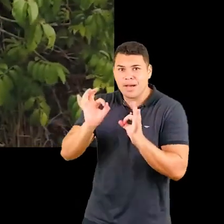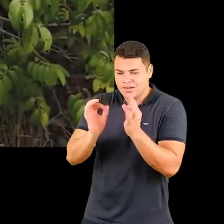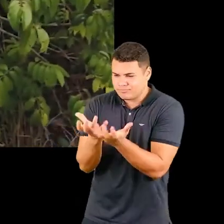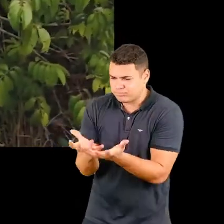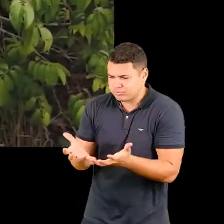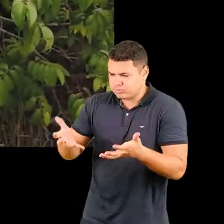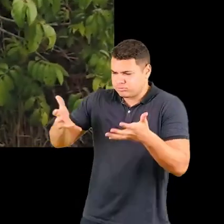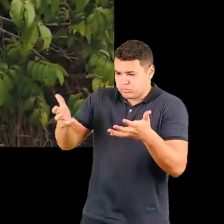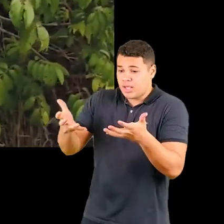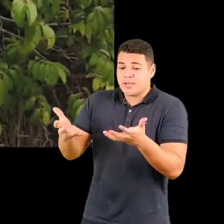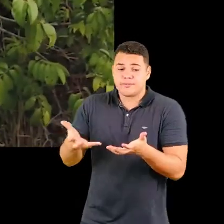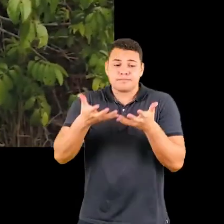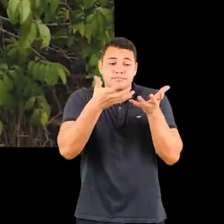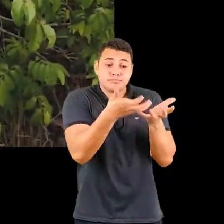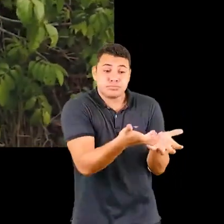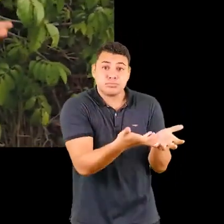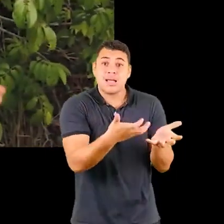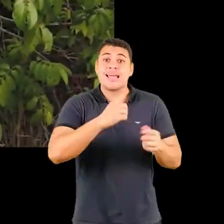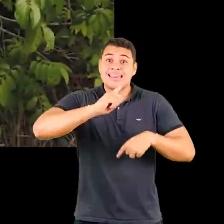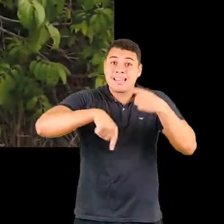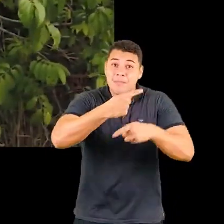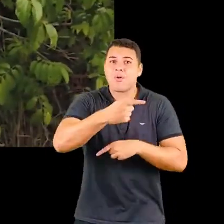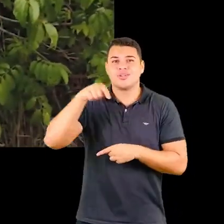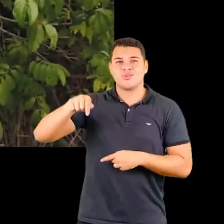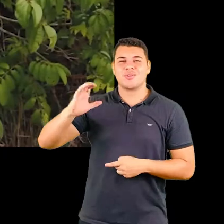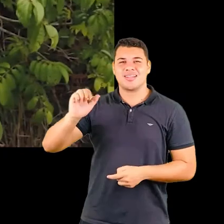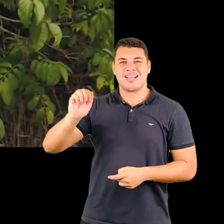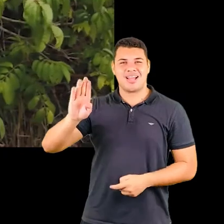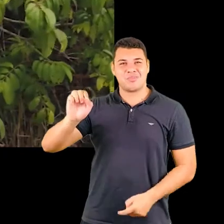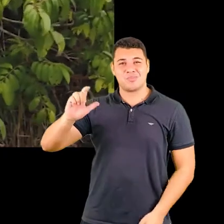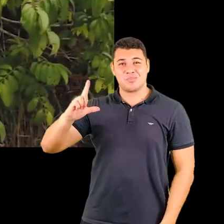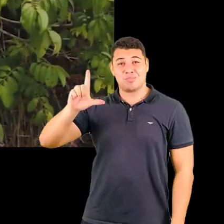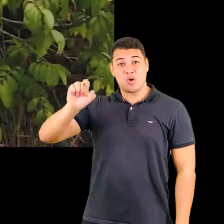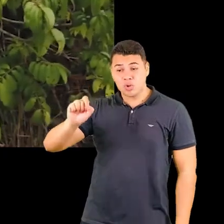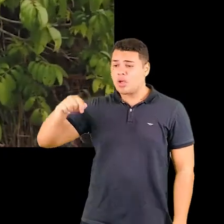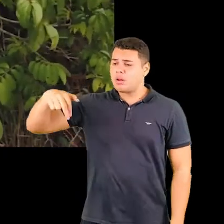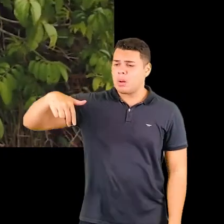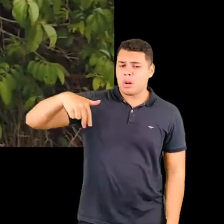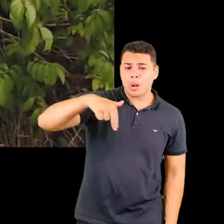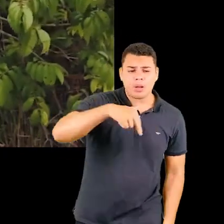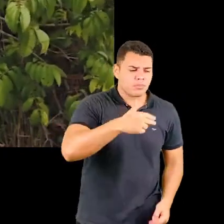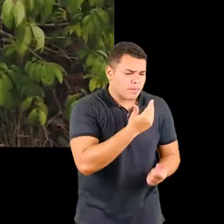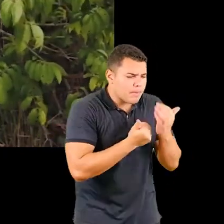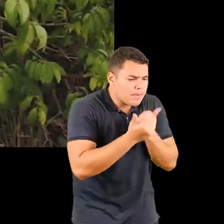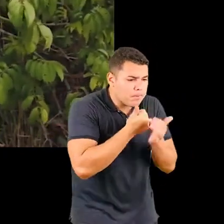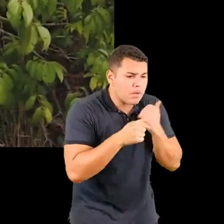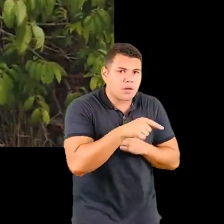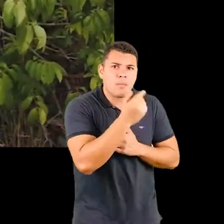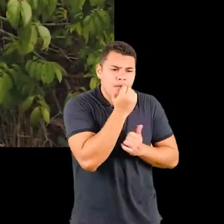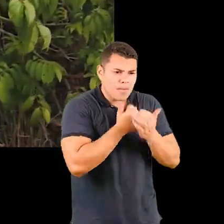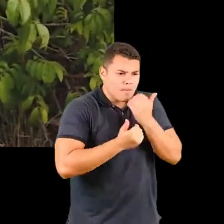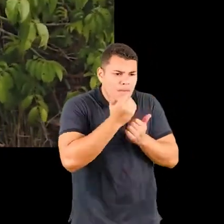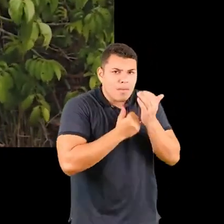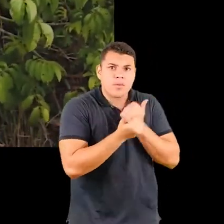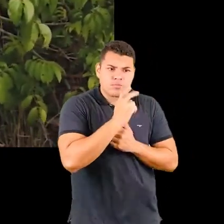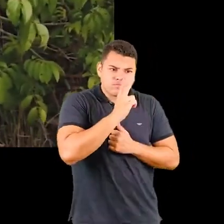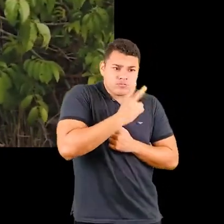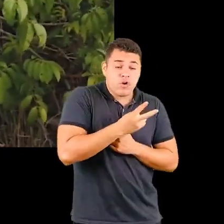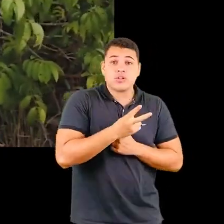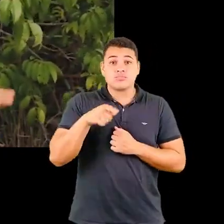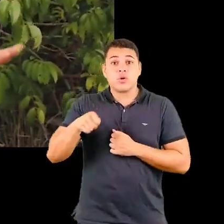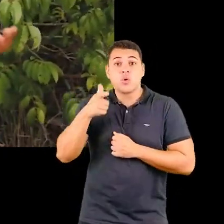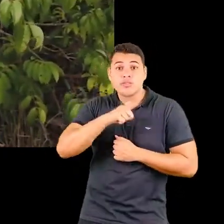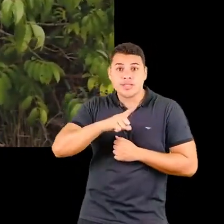satisfaz pra ficar forte. Isso é a relação do ser espiritual e do ser material.